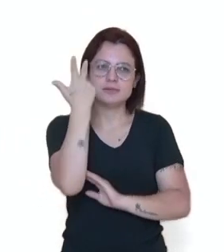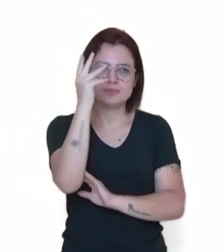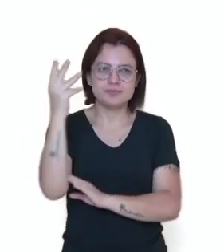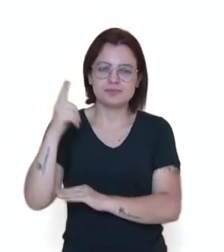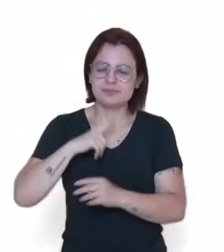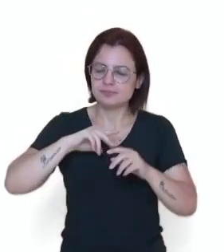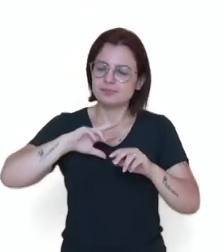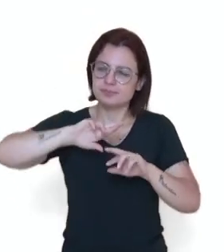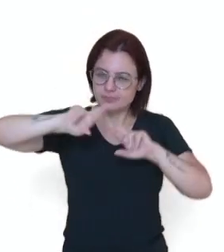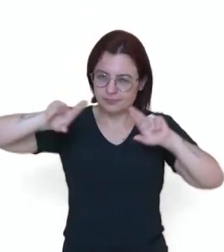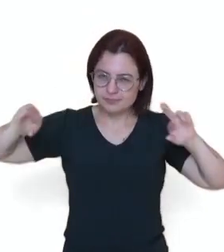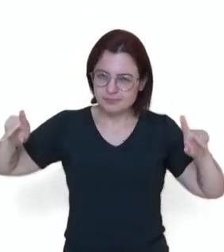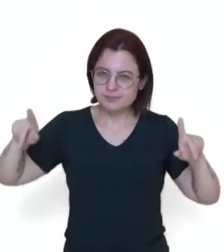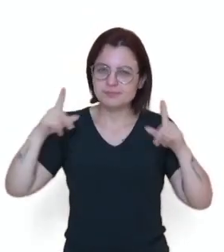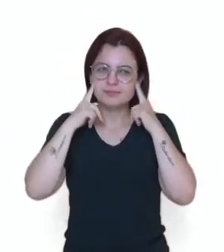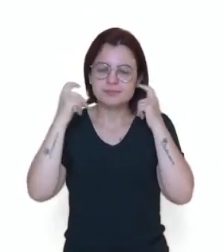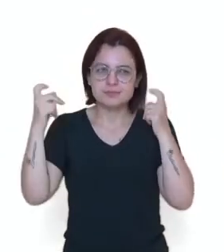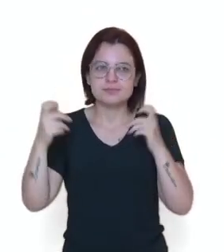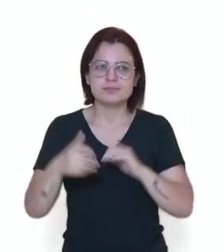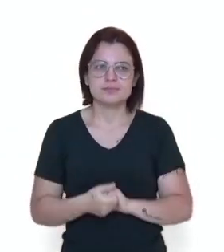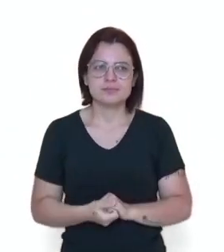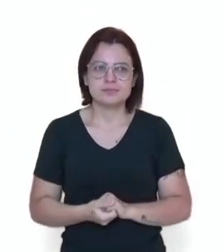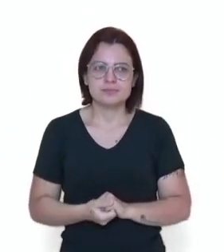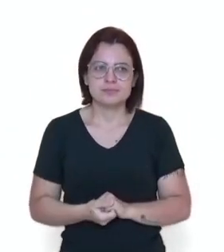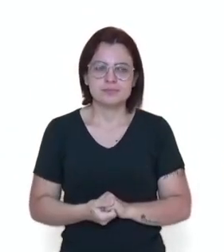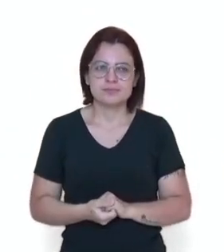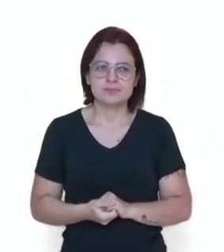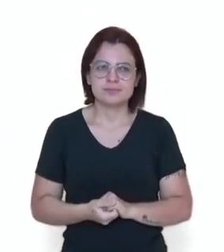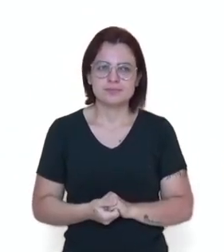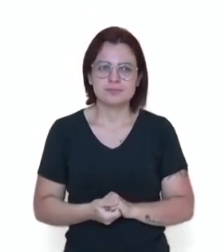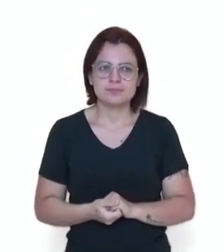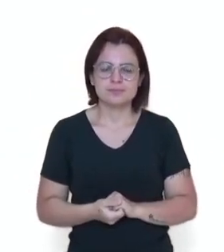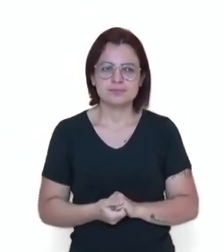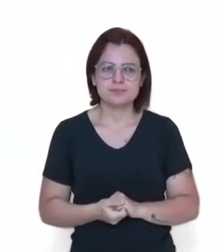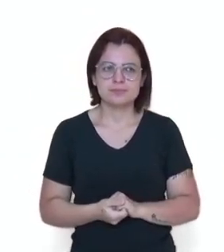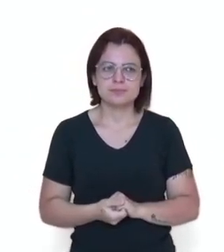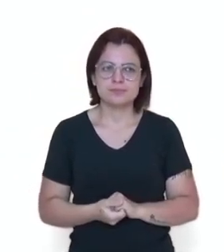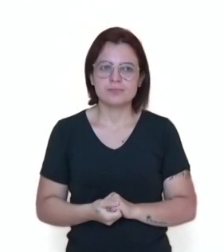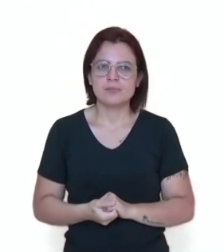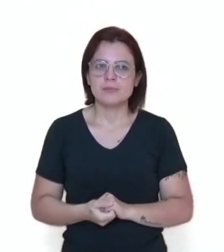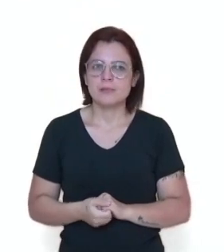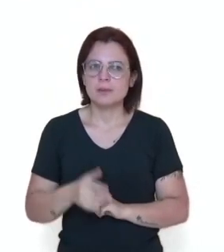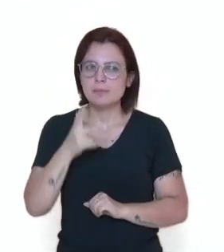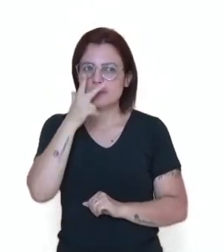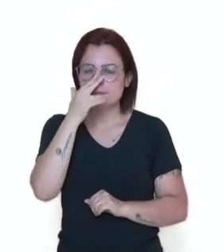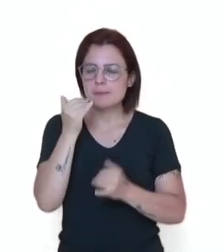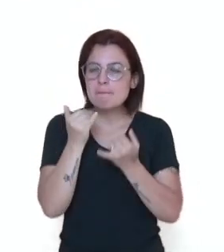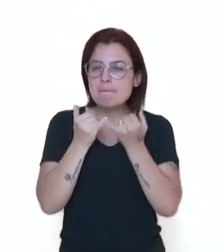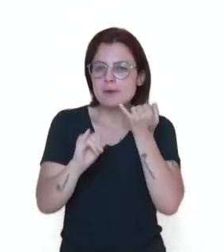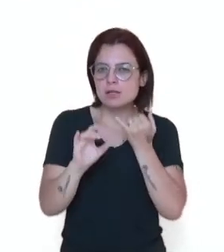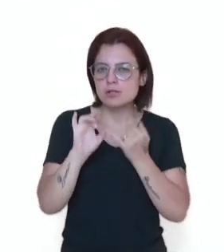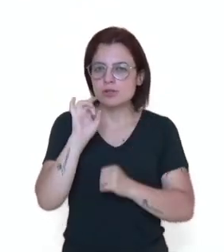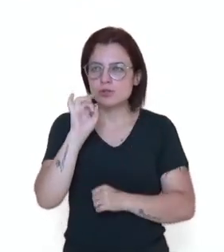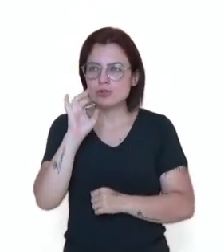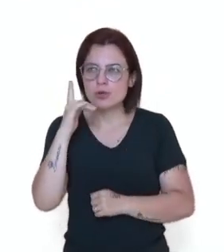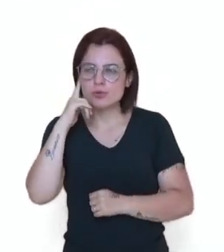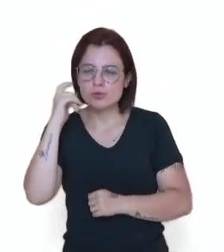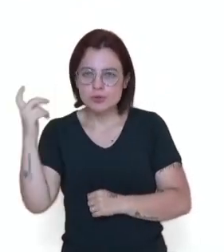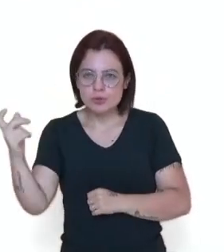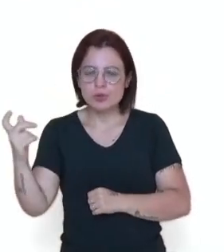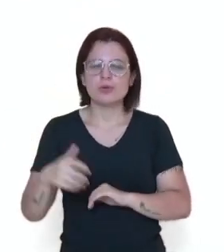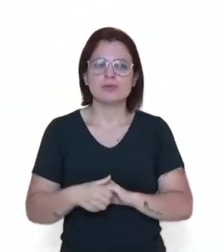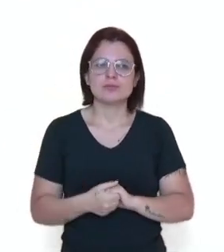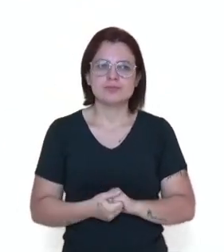som, não só em altura e intensidade, mas também a pronúncia diferenciada, iam